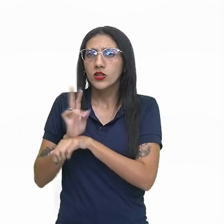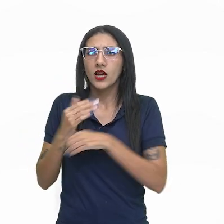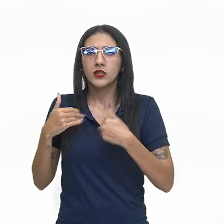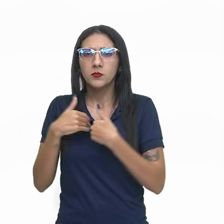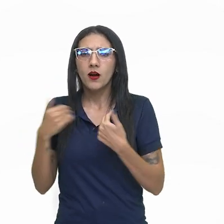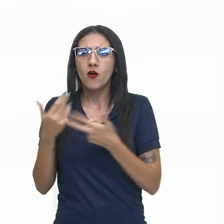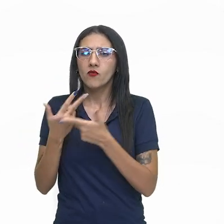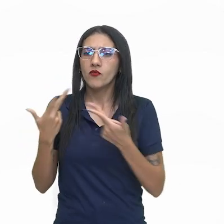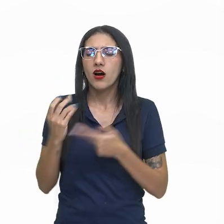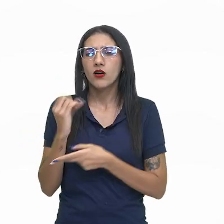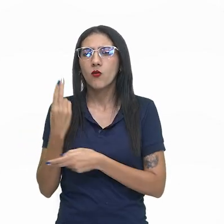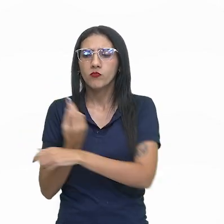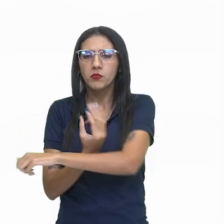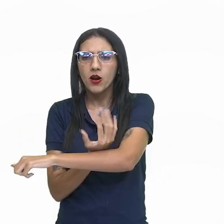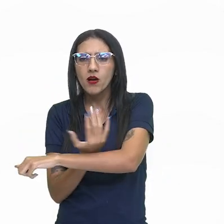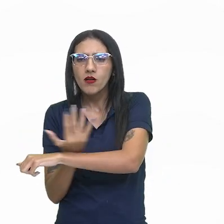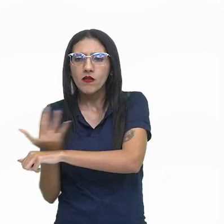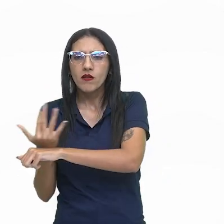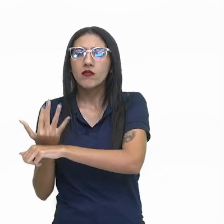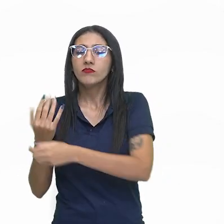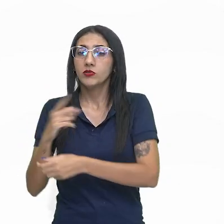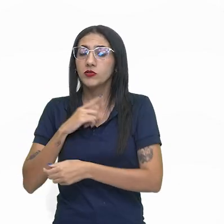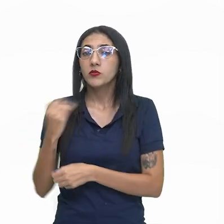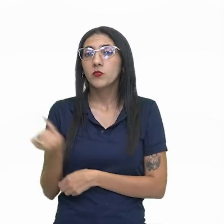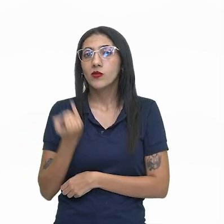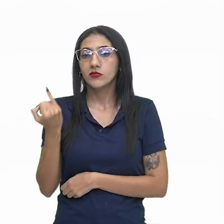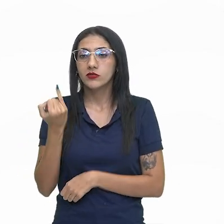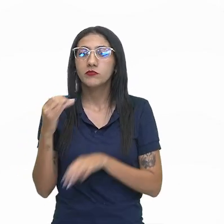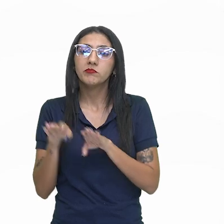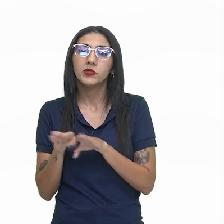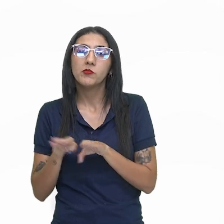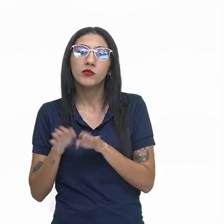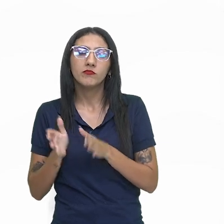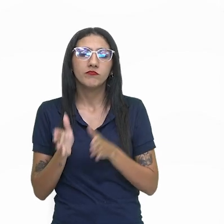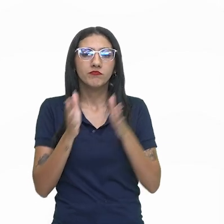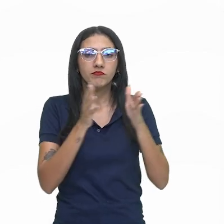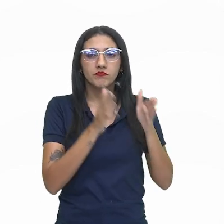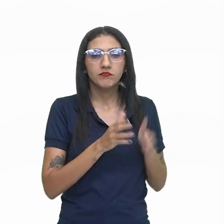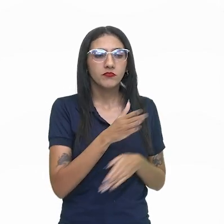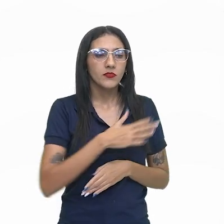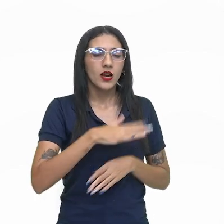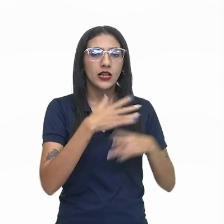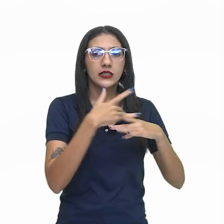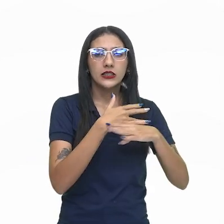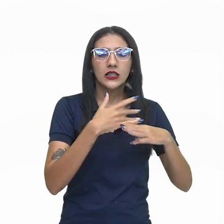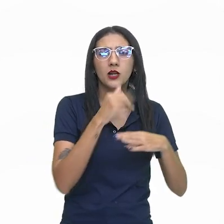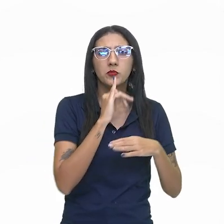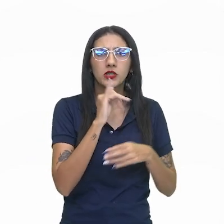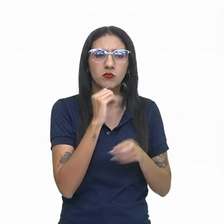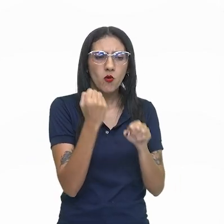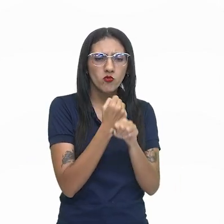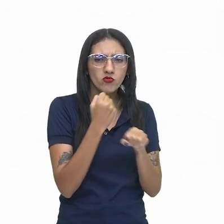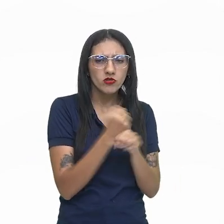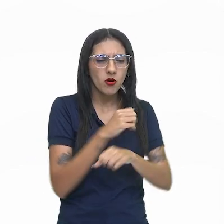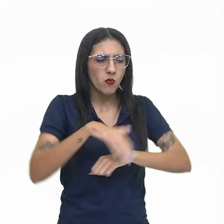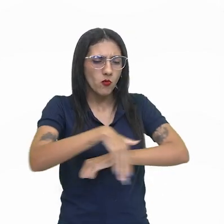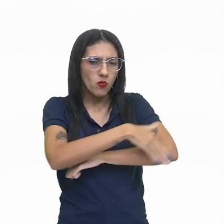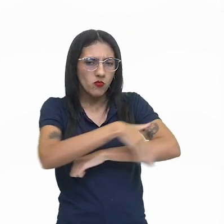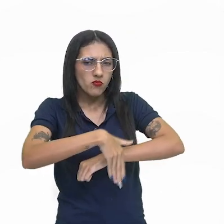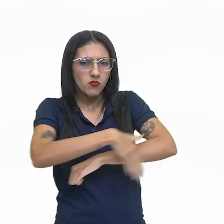com plantações, são trabalhos importantes. Da mesma forma que pessoas que trabalham nas cidades com construção de